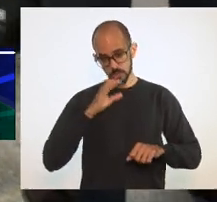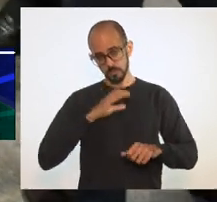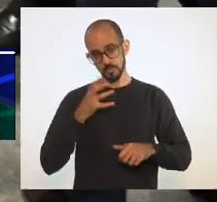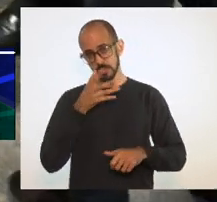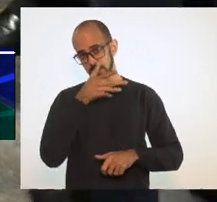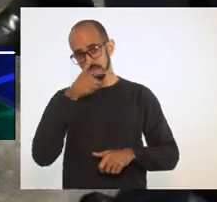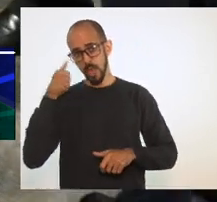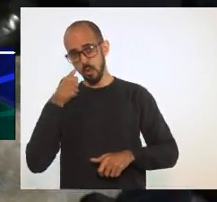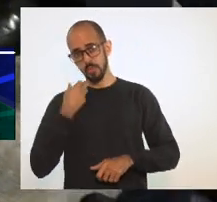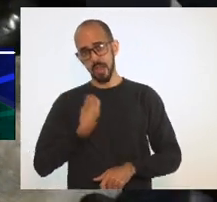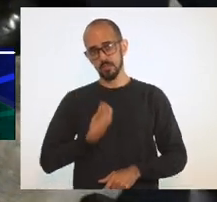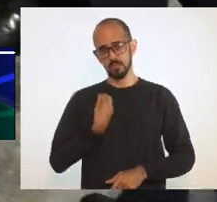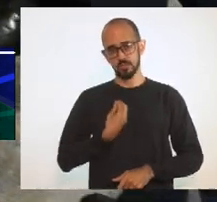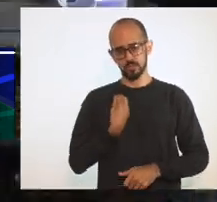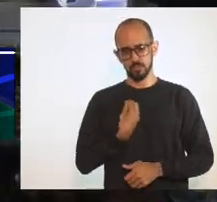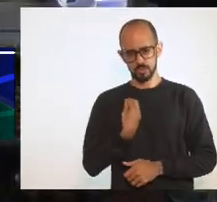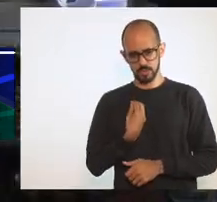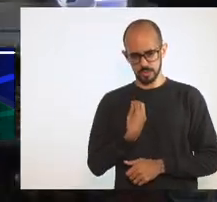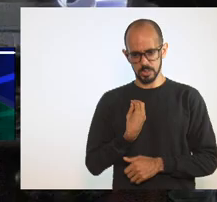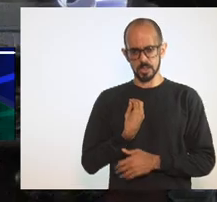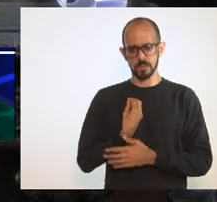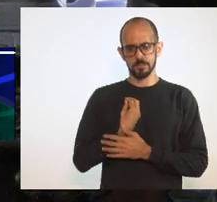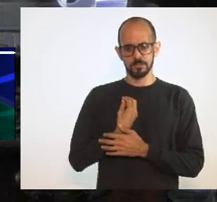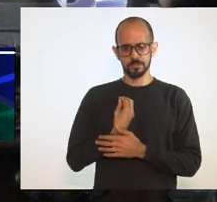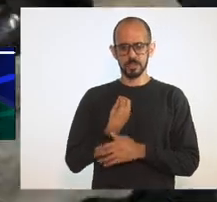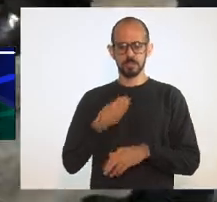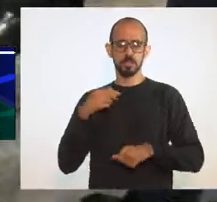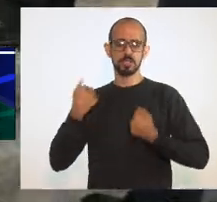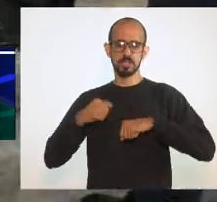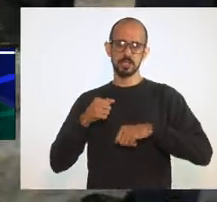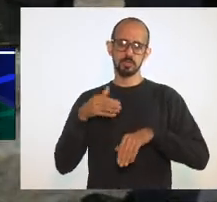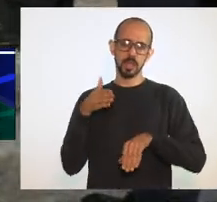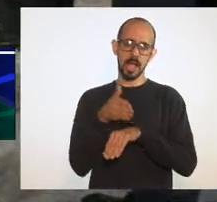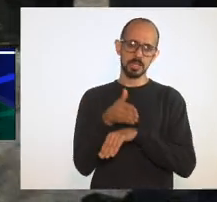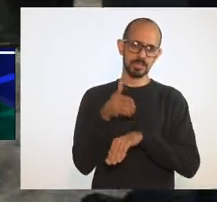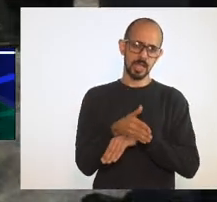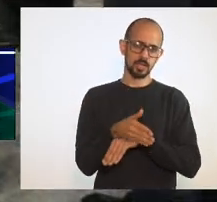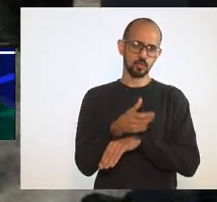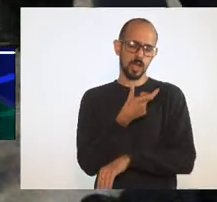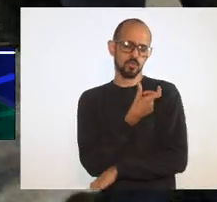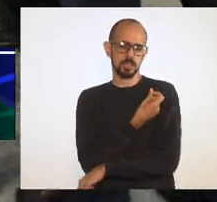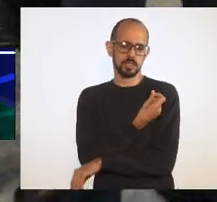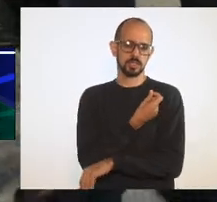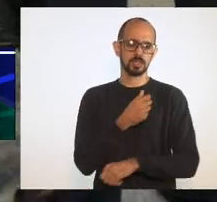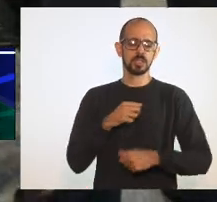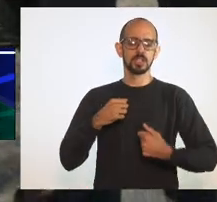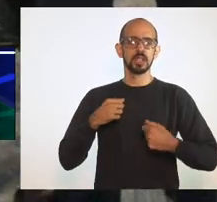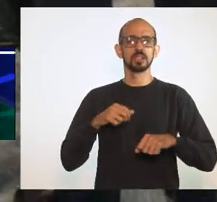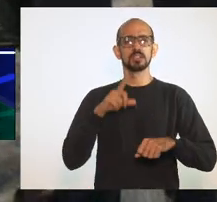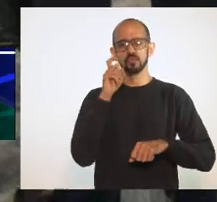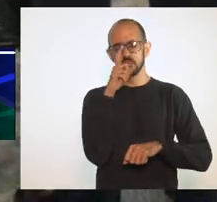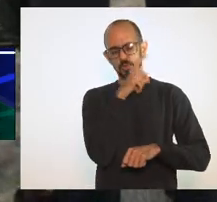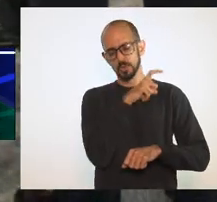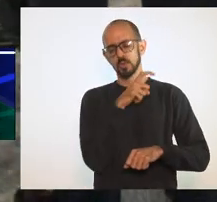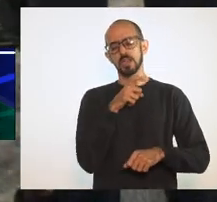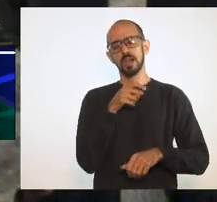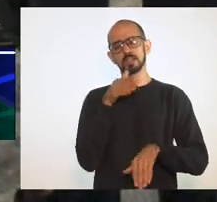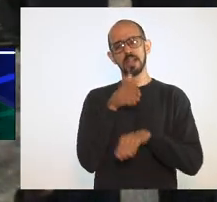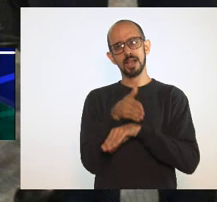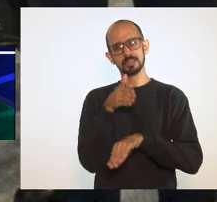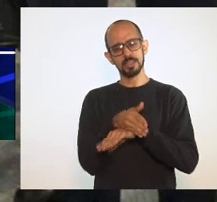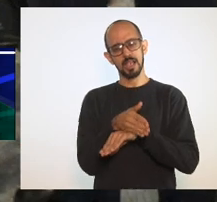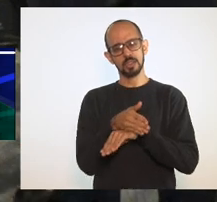vidas. Temos dificuldade de acesso à vacina, temos dificuldade de acesso aos dados com maior